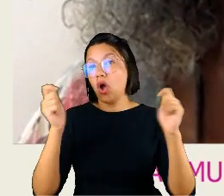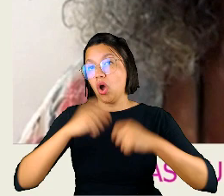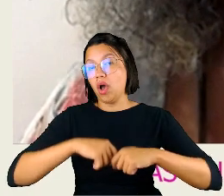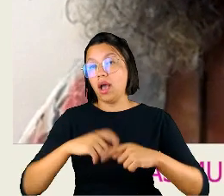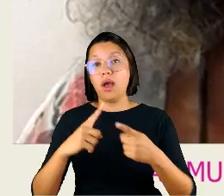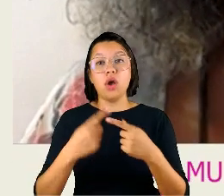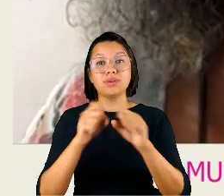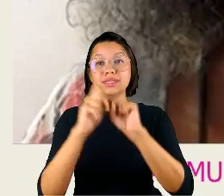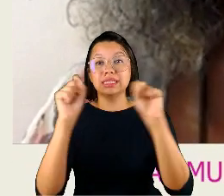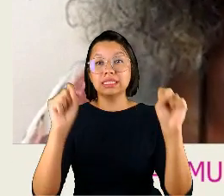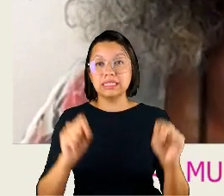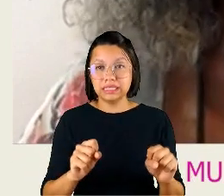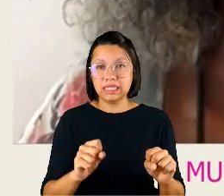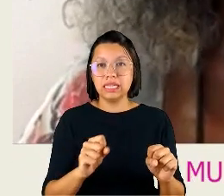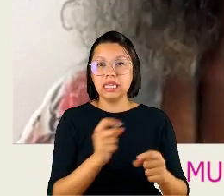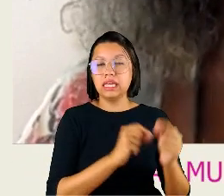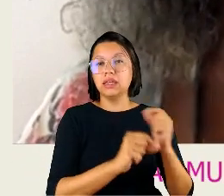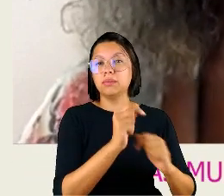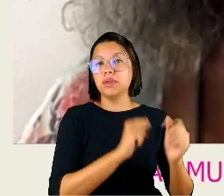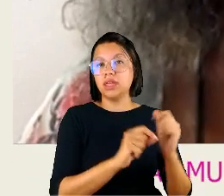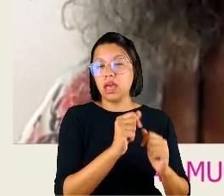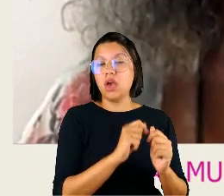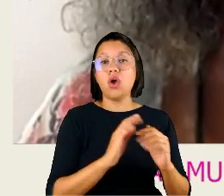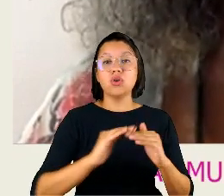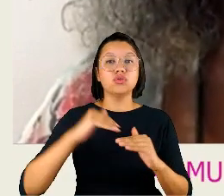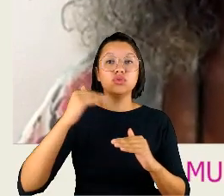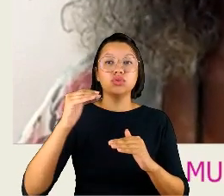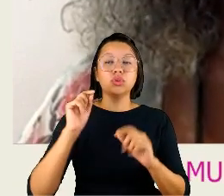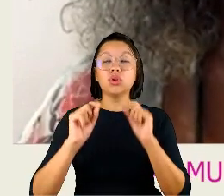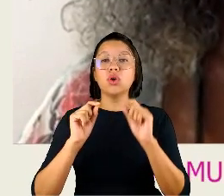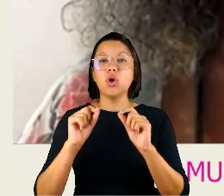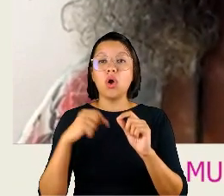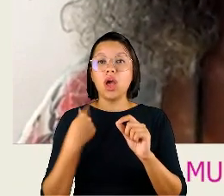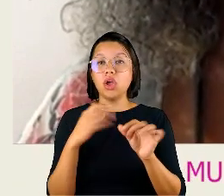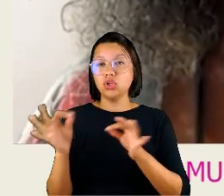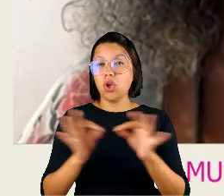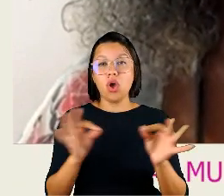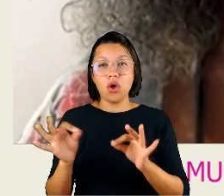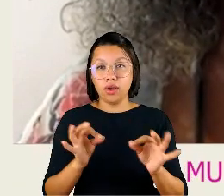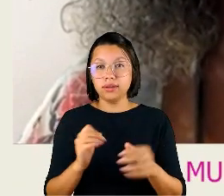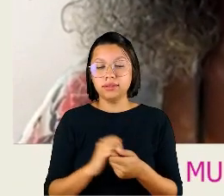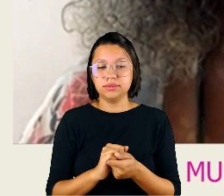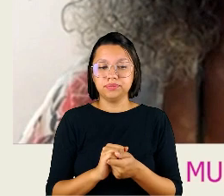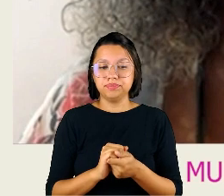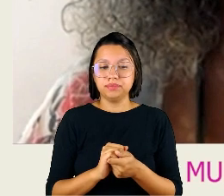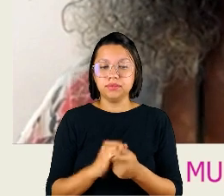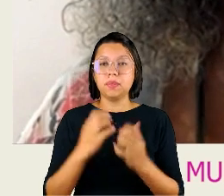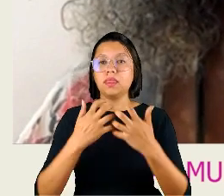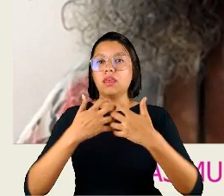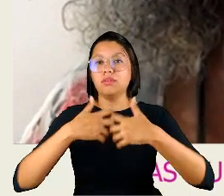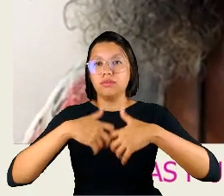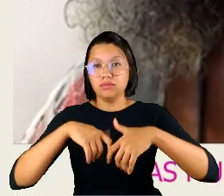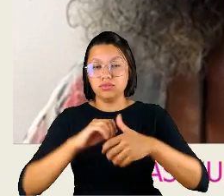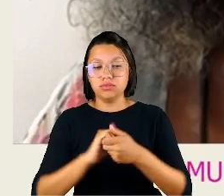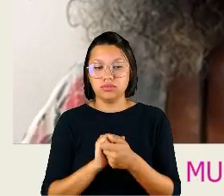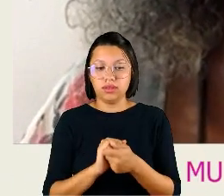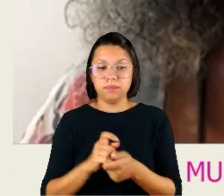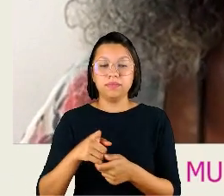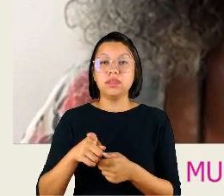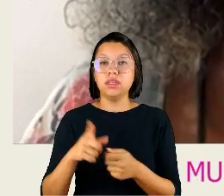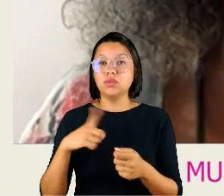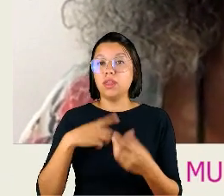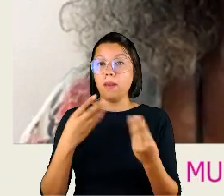sistema econômico sobre o qual nós passamos a nos organizar, a funcionar, e isso dá